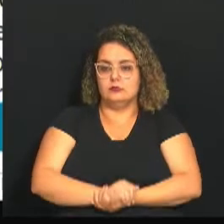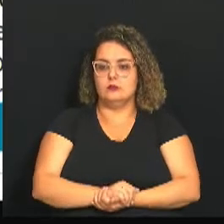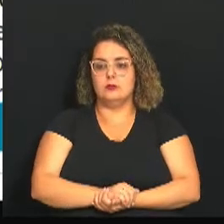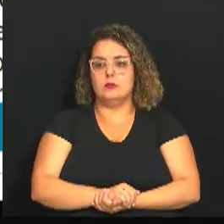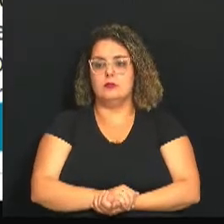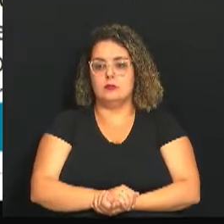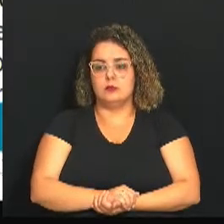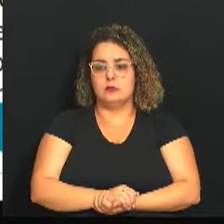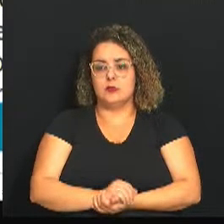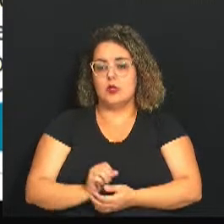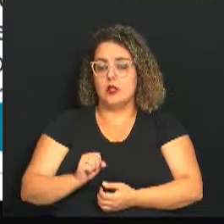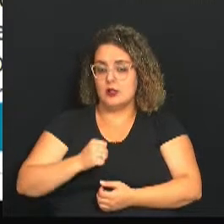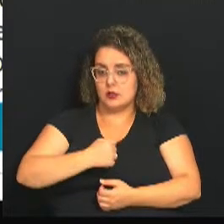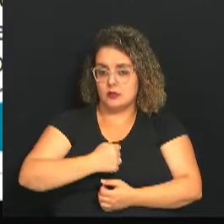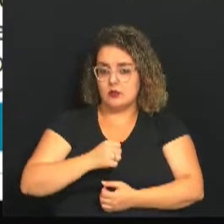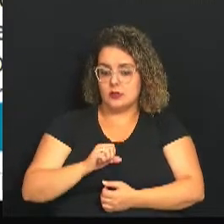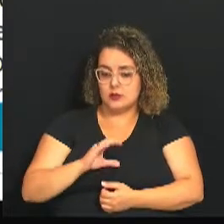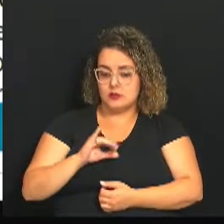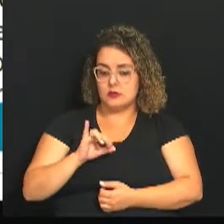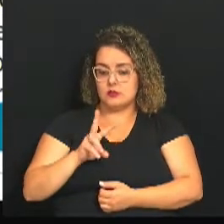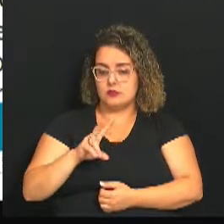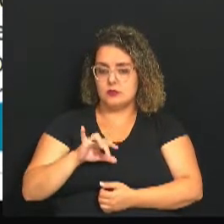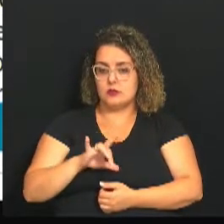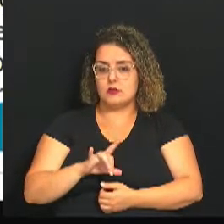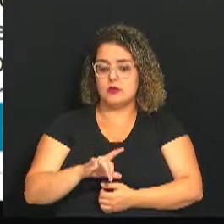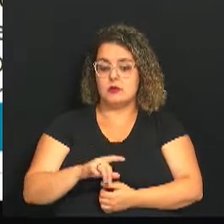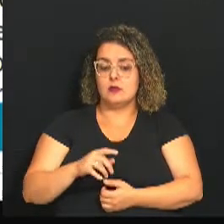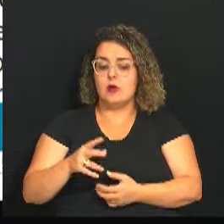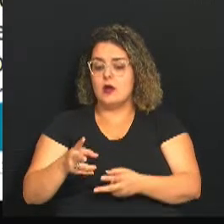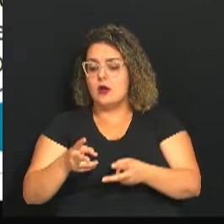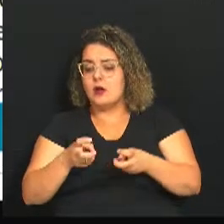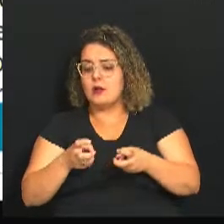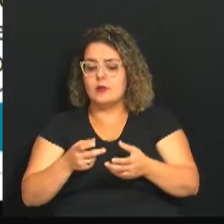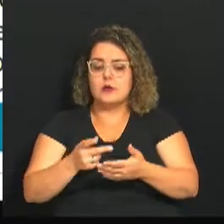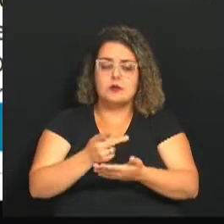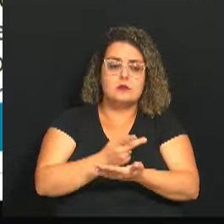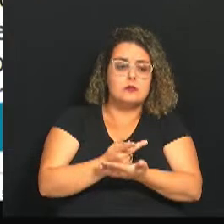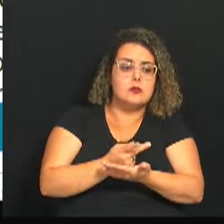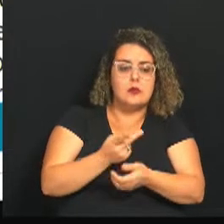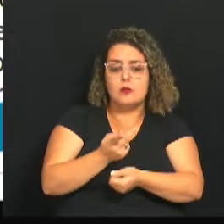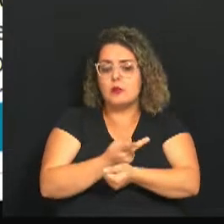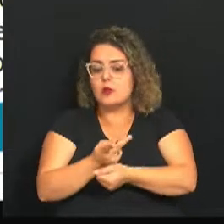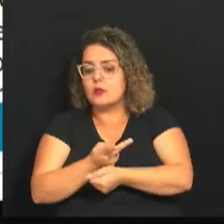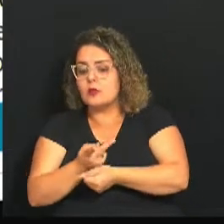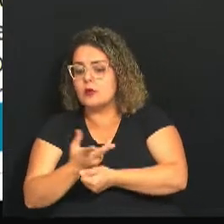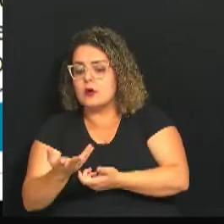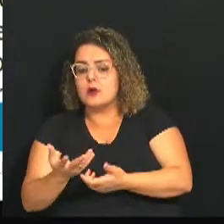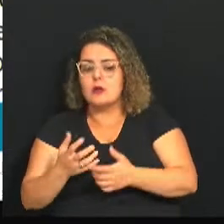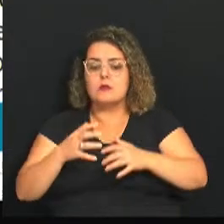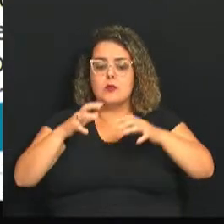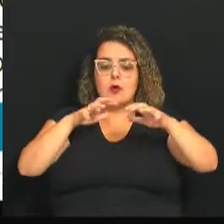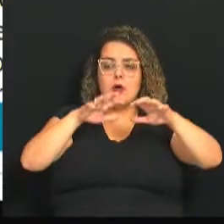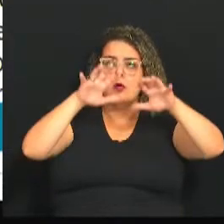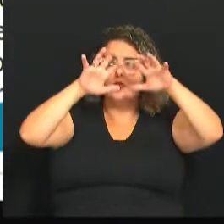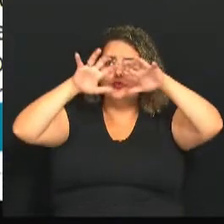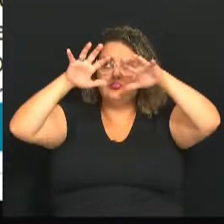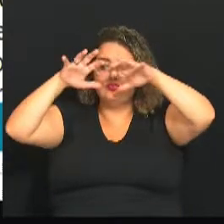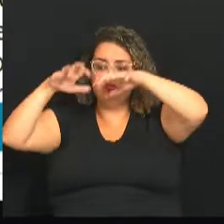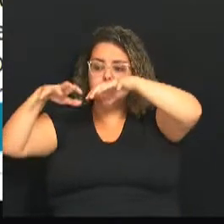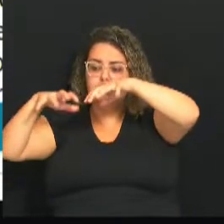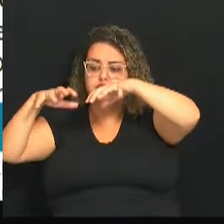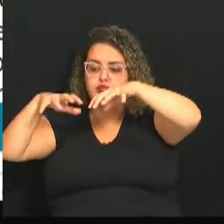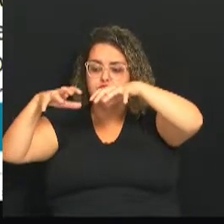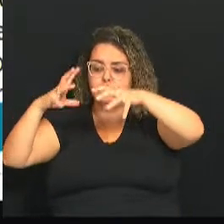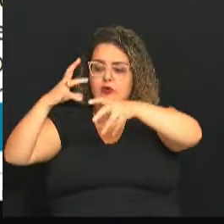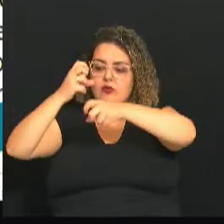da distribuição espacial da chuva em Campinas, como que ela ocorre. A gente tem muitos casos em que ocorre uma chuva muito